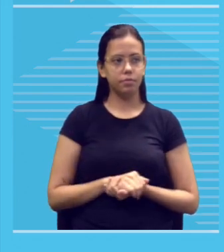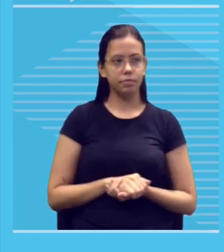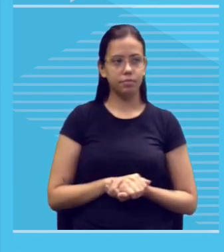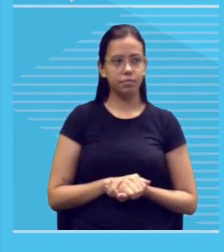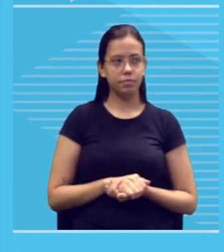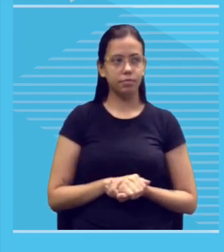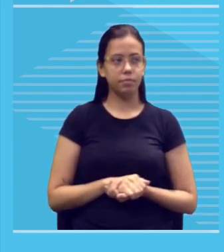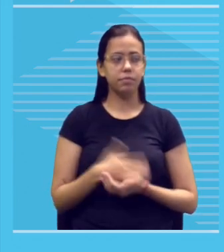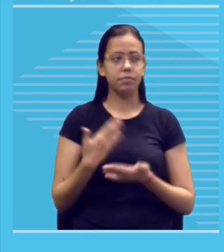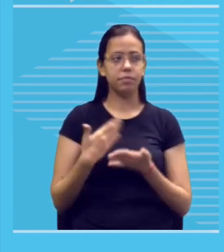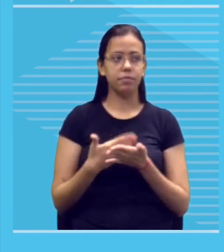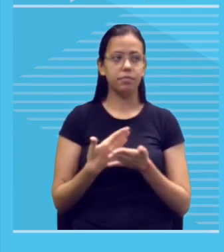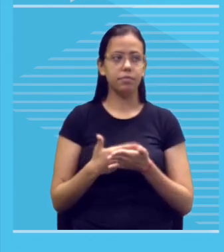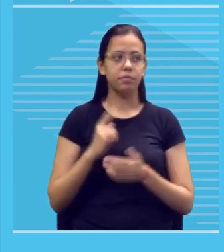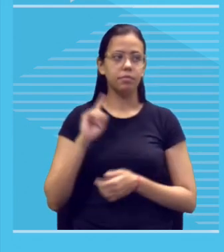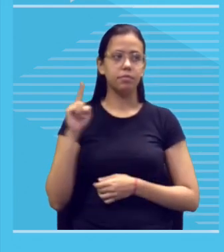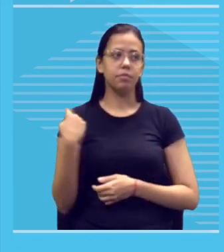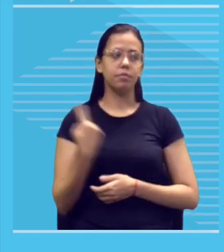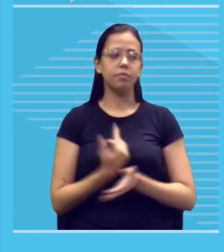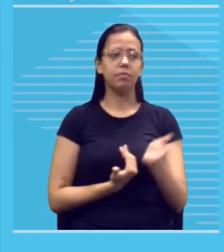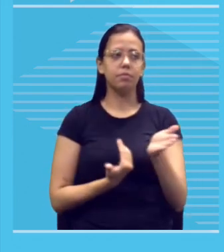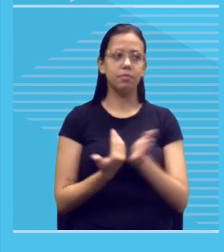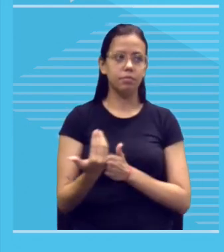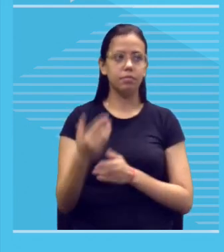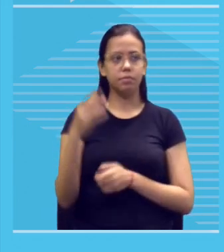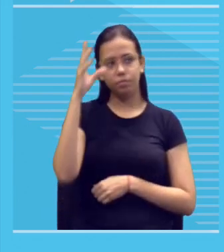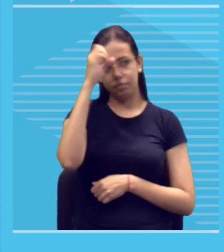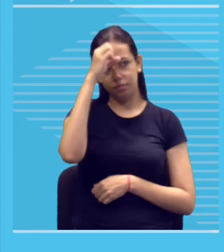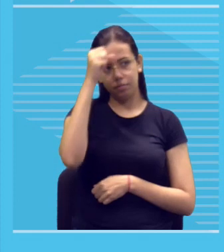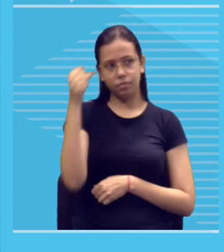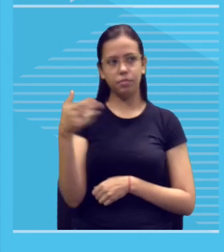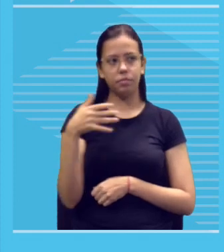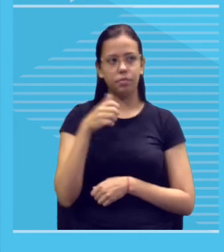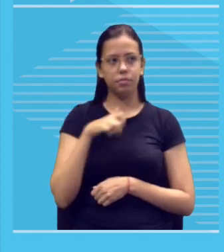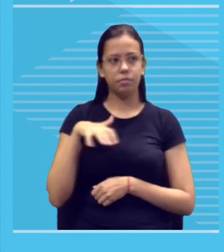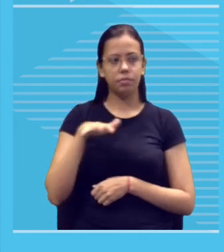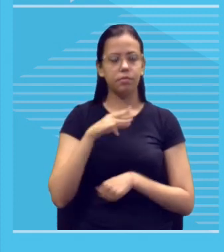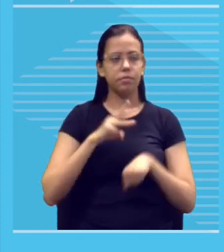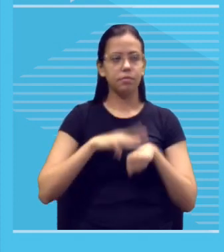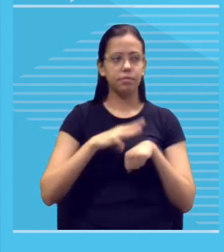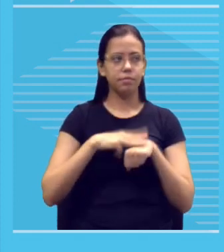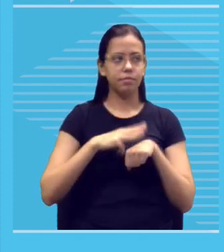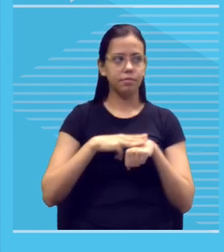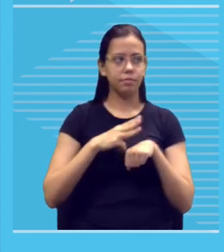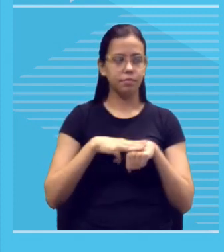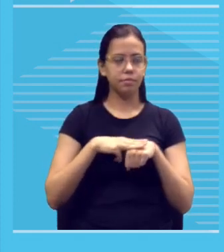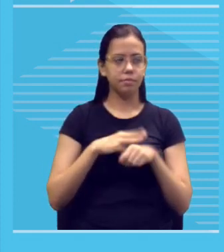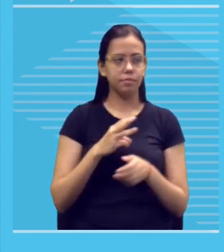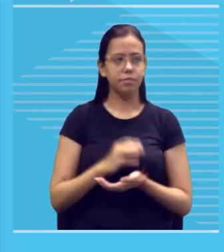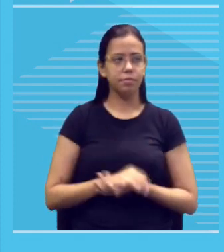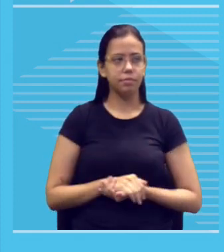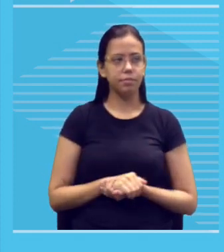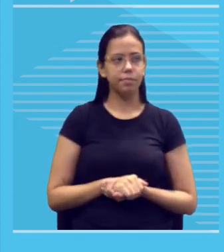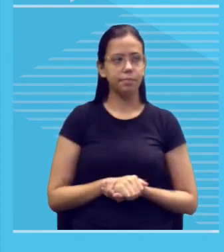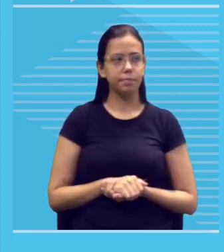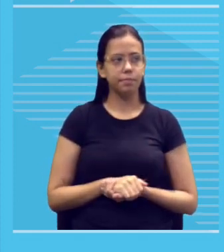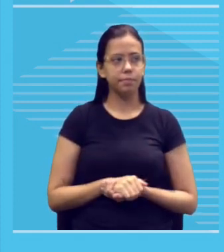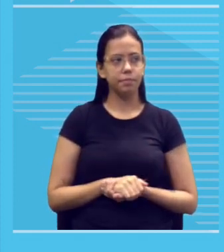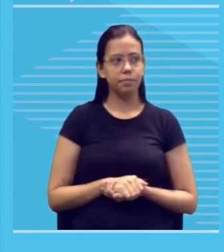Nesta aula Vamos iniciar o aprendizado de um novo segmento da matemática